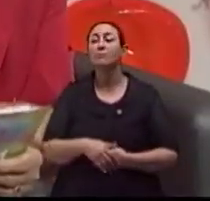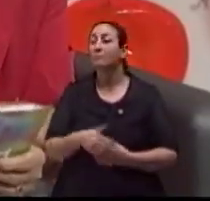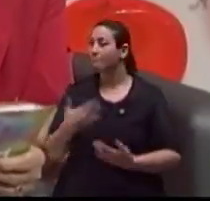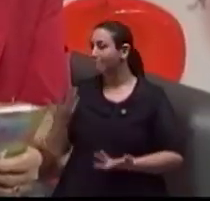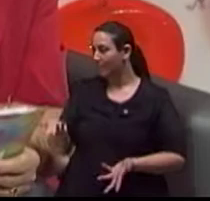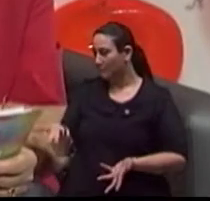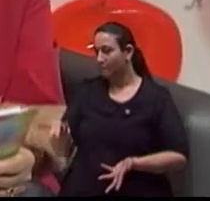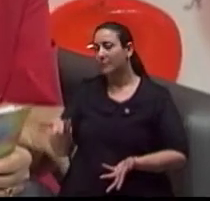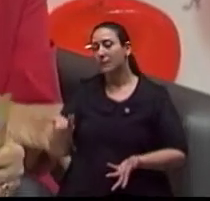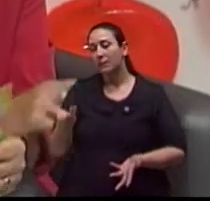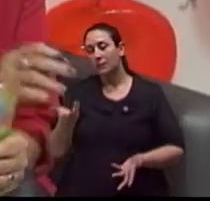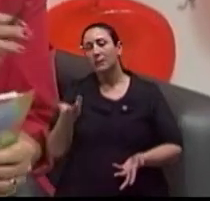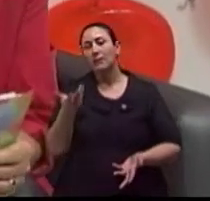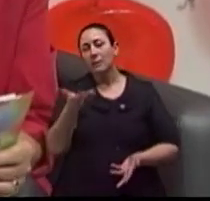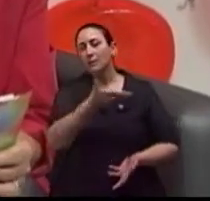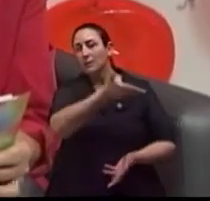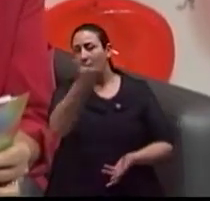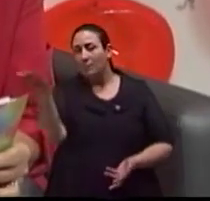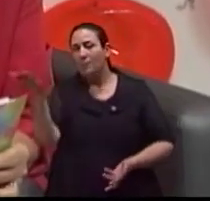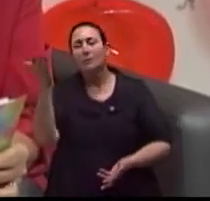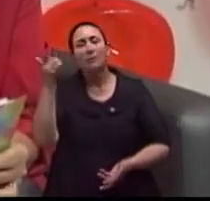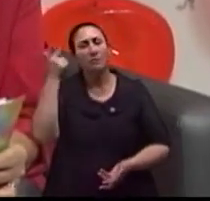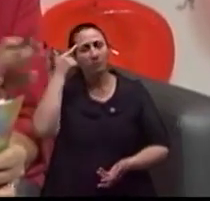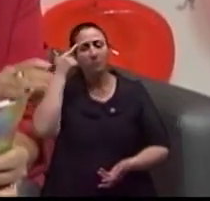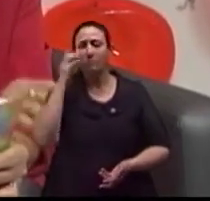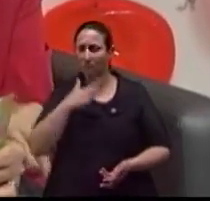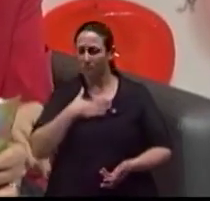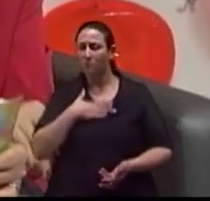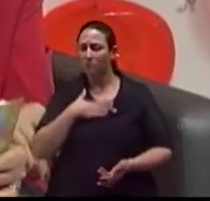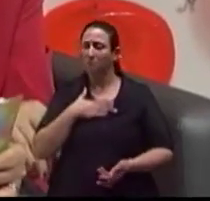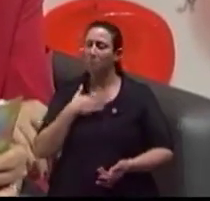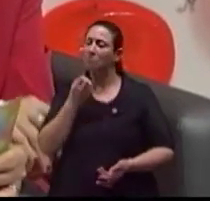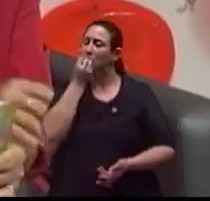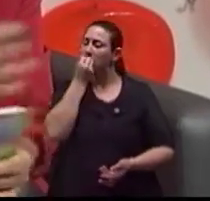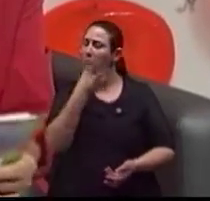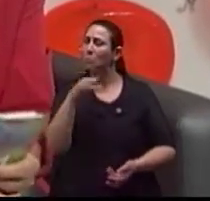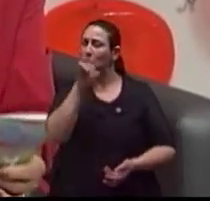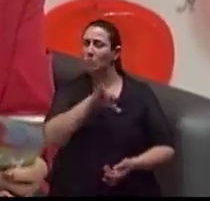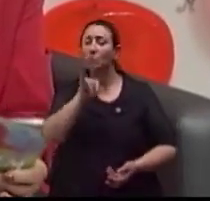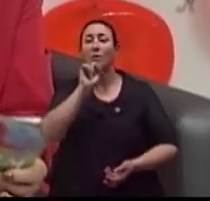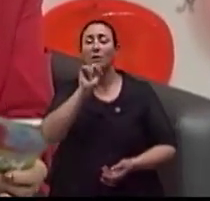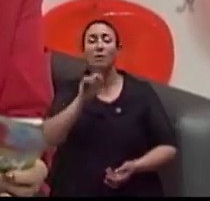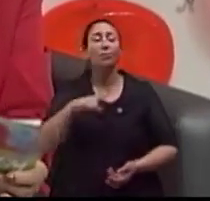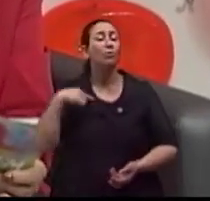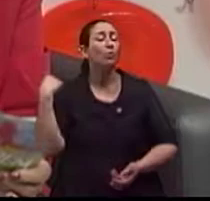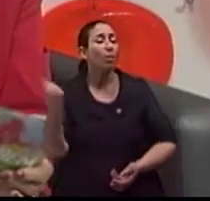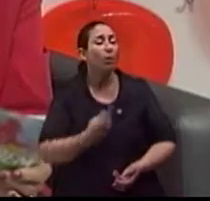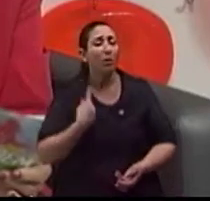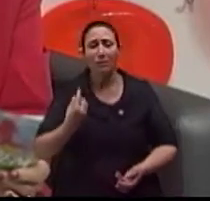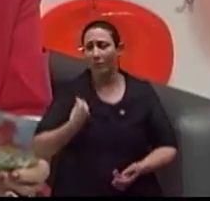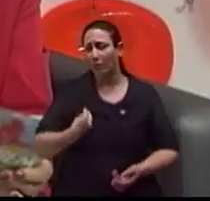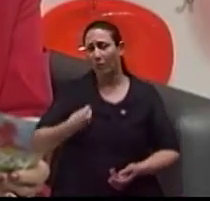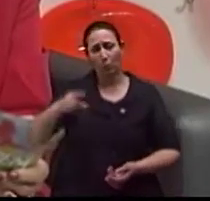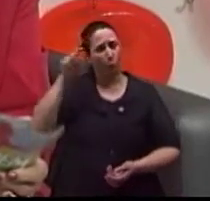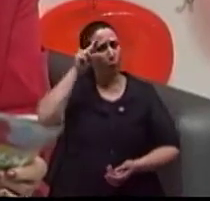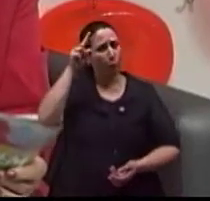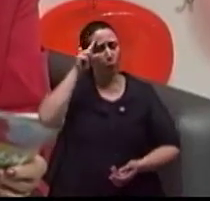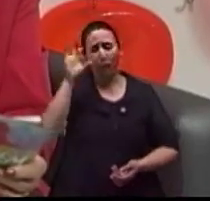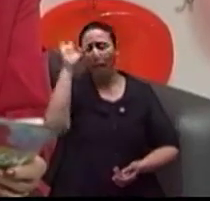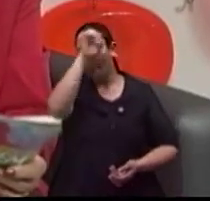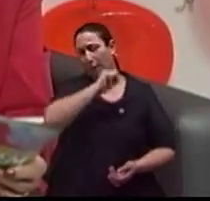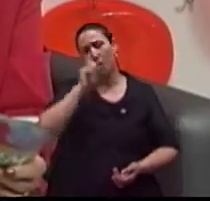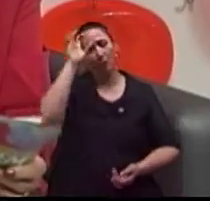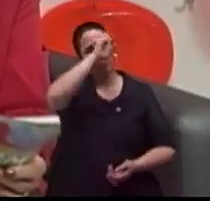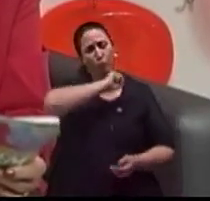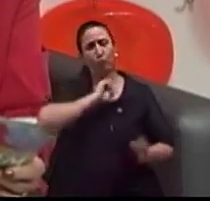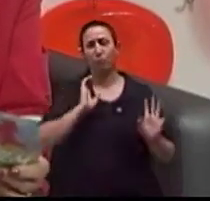dizendo aqui pra eu disse uma primeira para mim é o número um da lição de hoje né que a gente vive é Todo dia aprendendo uma